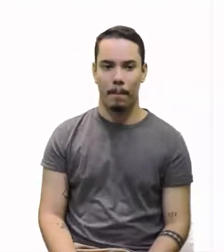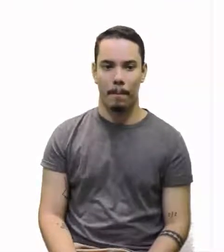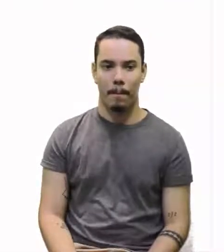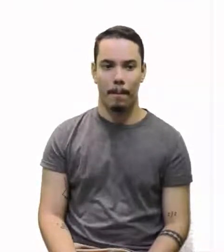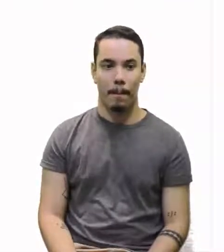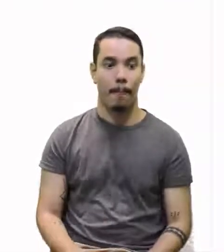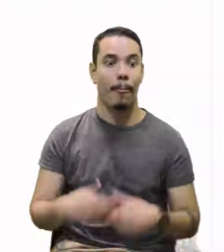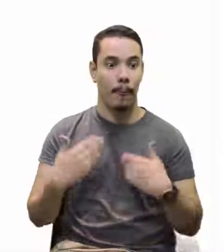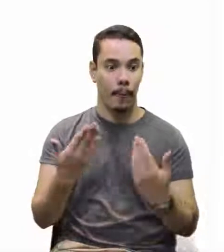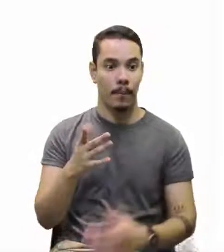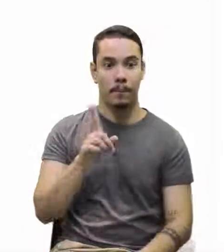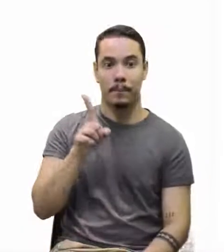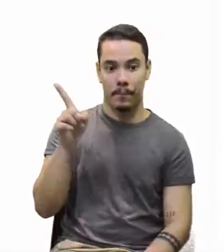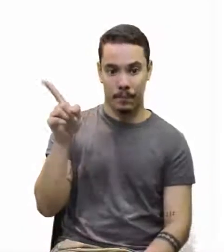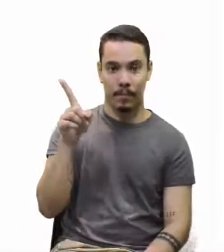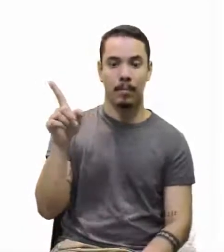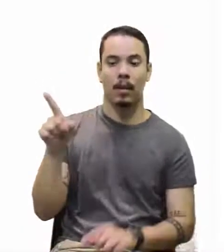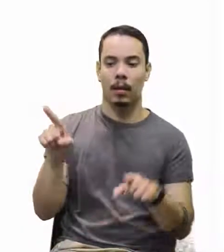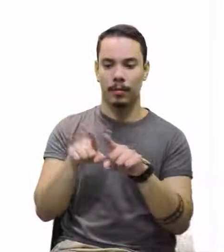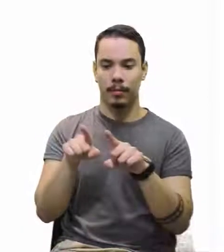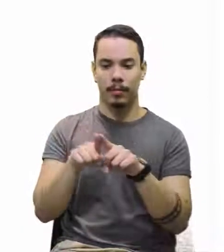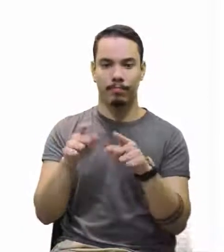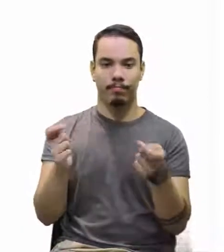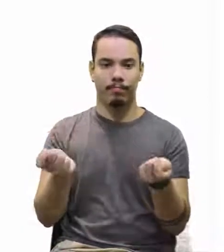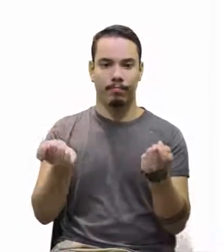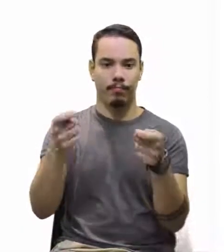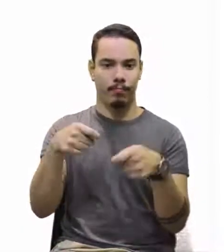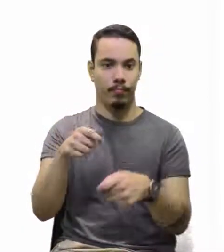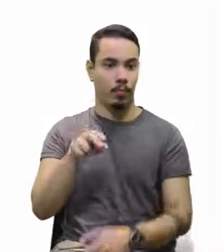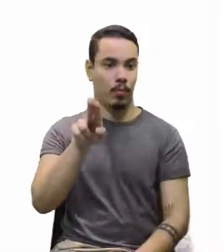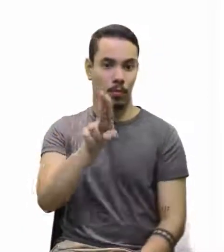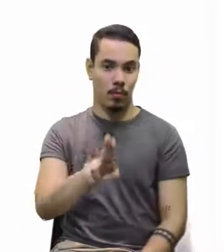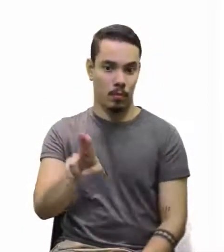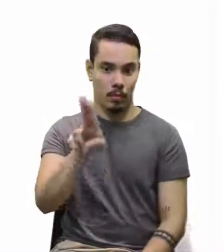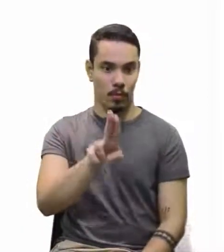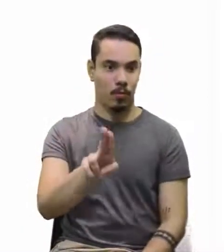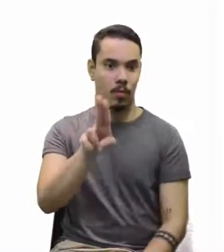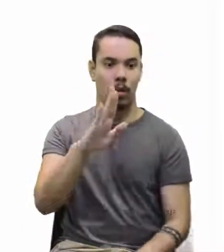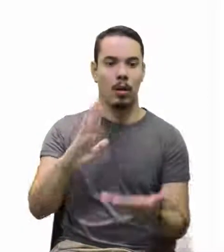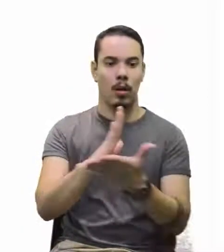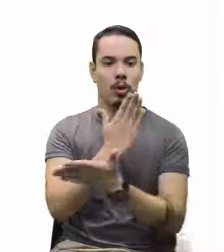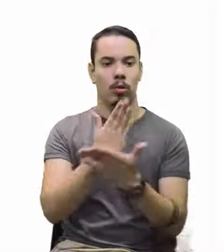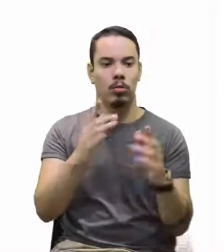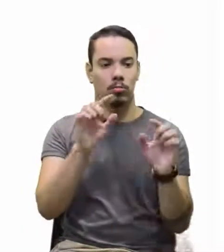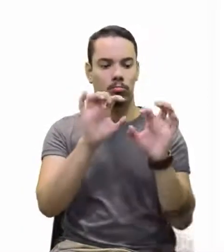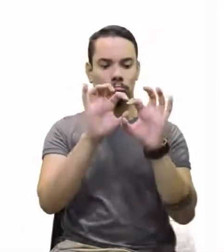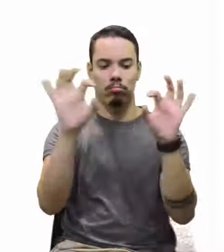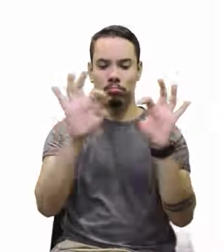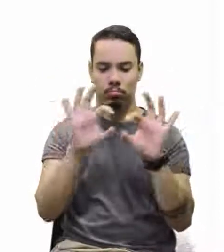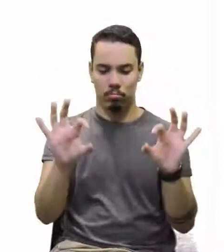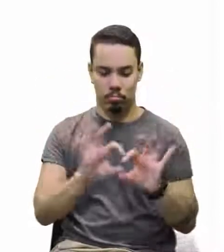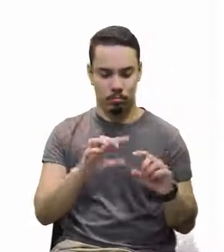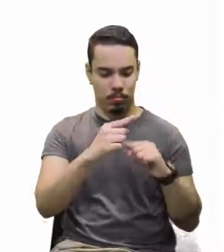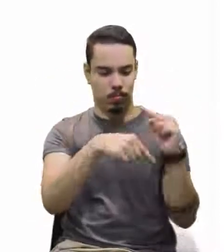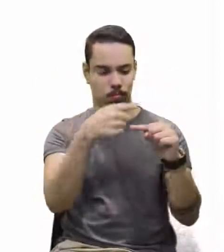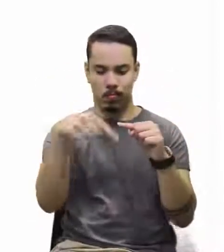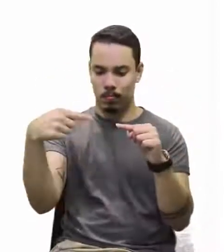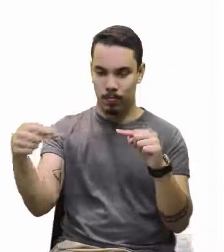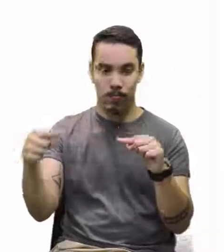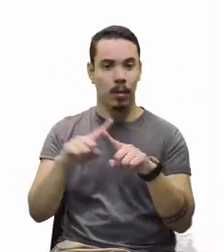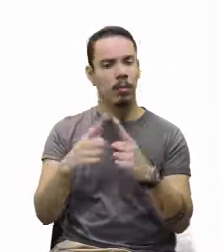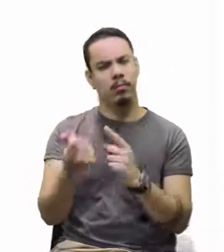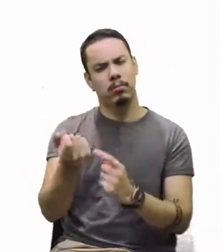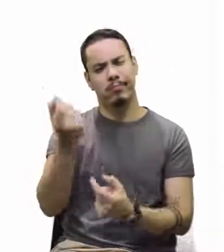Ó, indutores também podem ser utilizados em circuitos integrados, apesar de ser